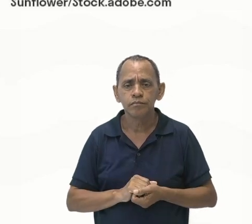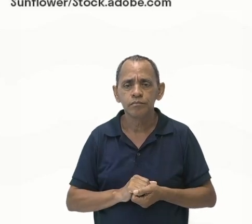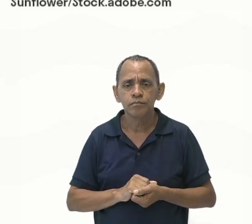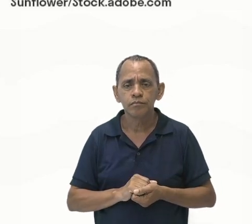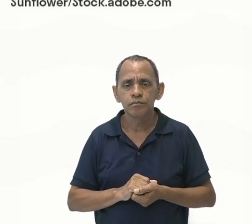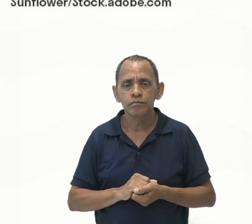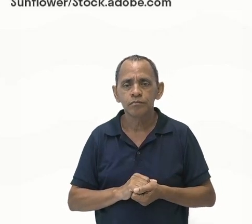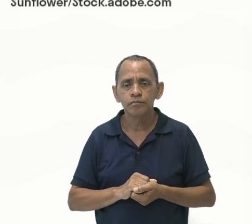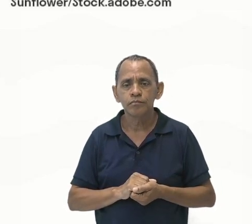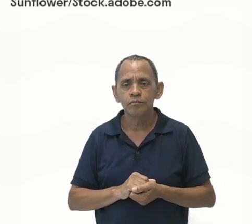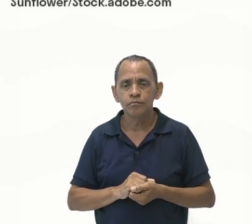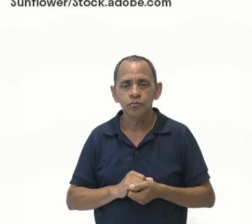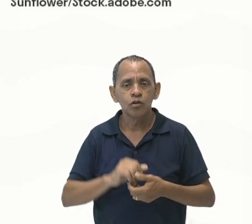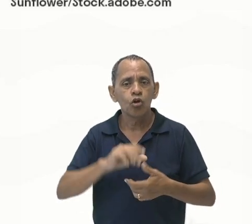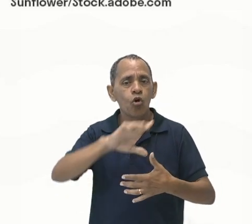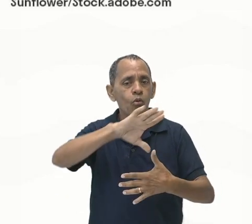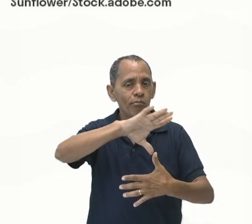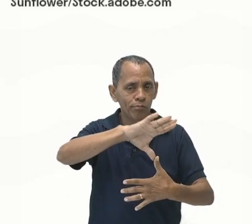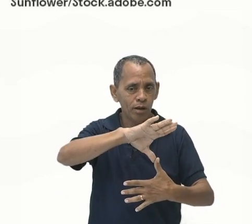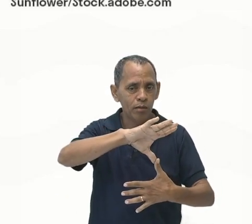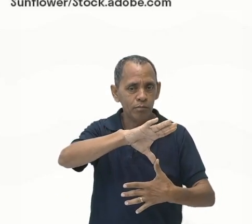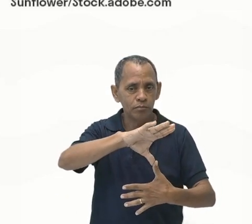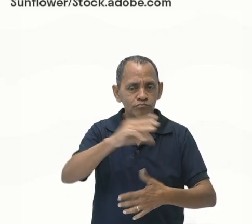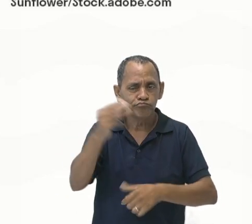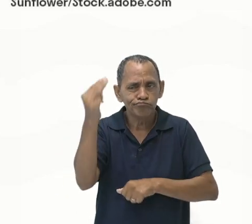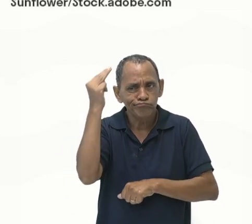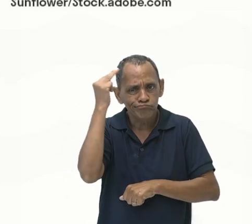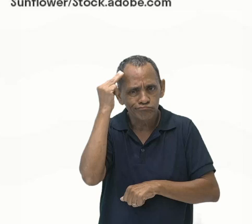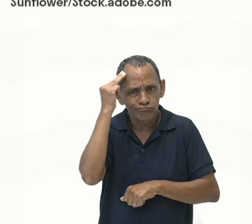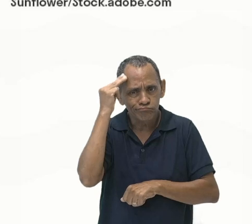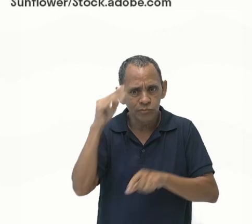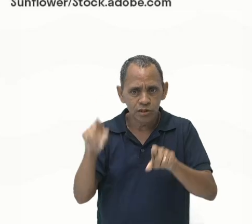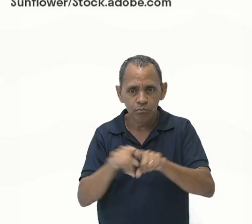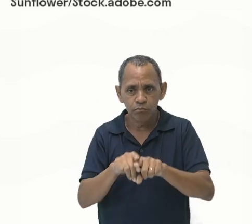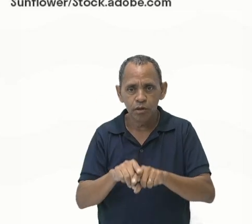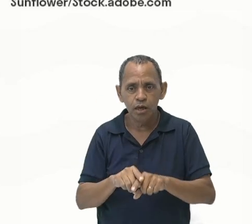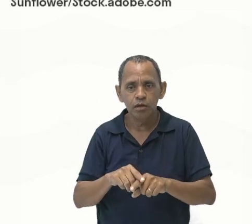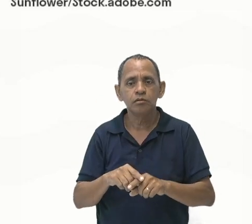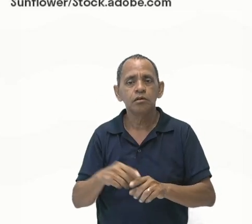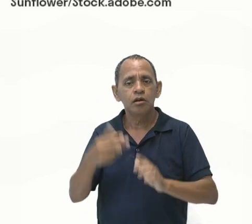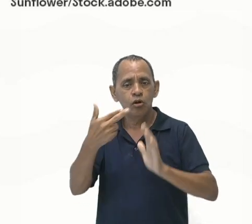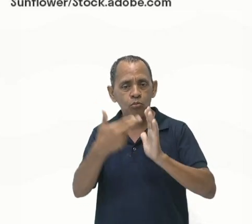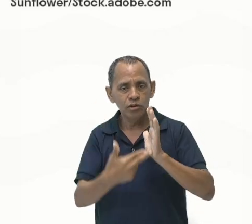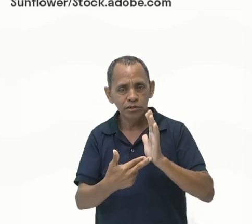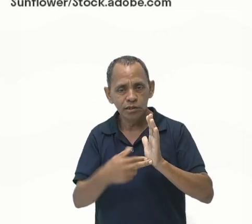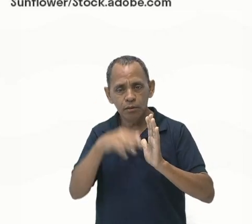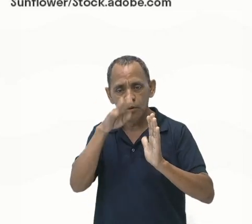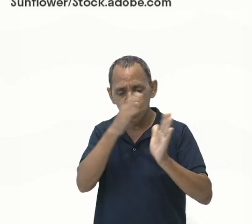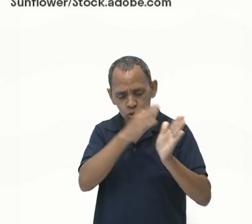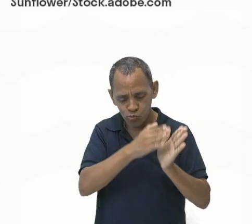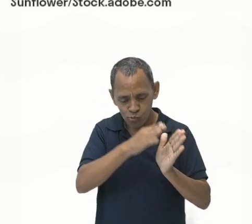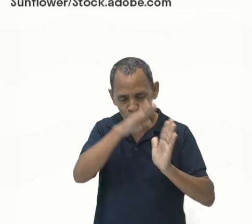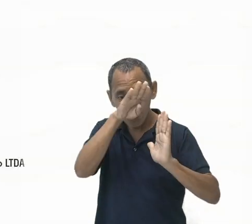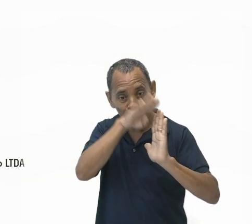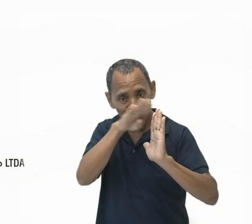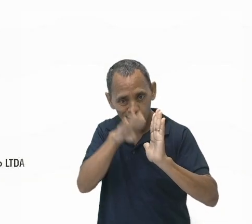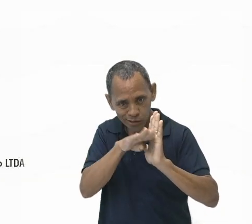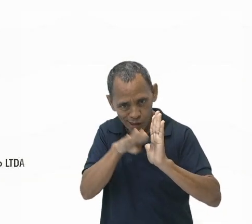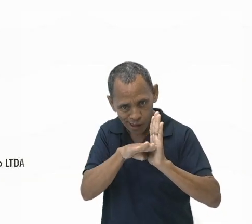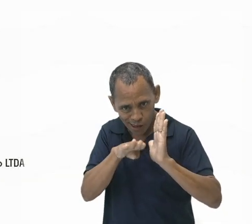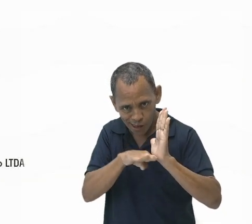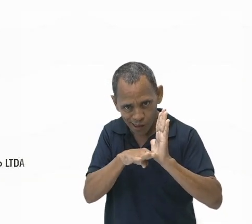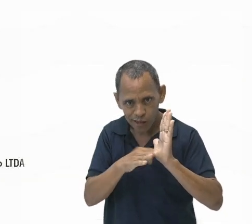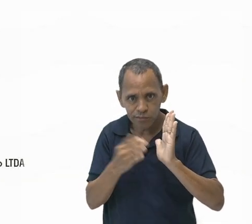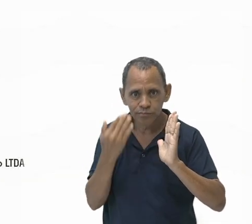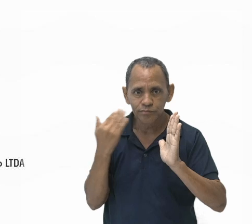vocês nesse momento um mapa mental com essas etapas de desenvolvimento